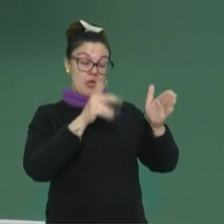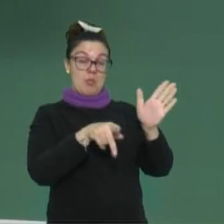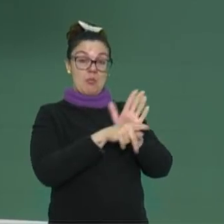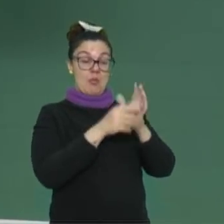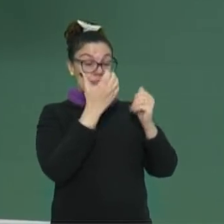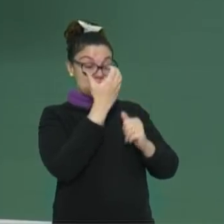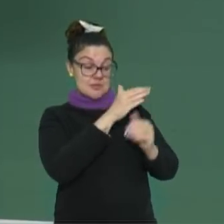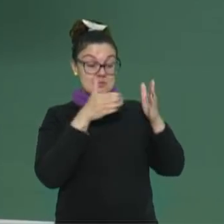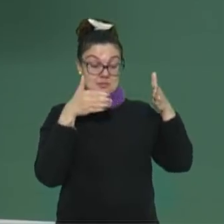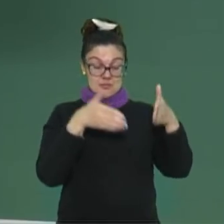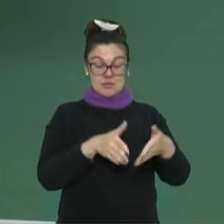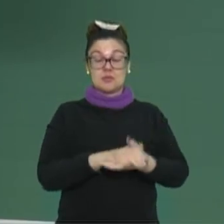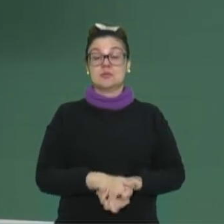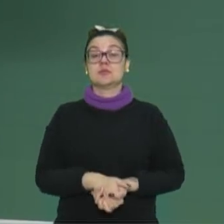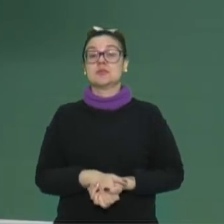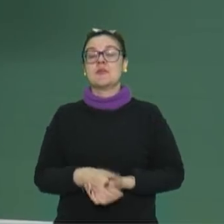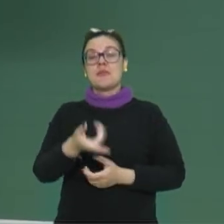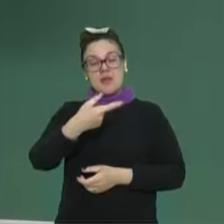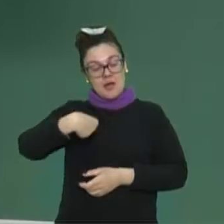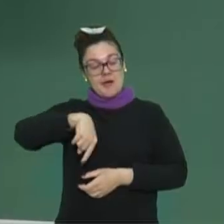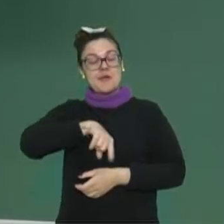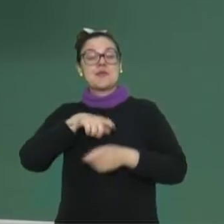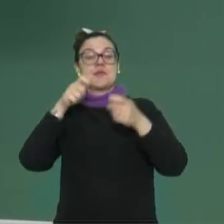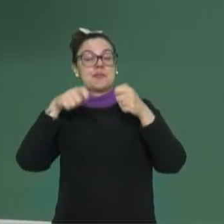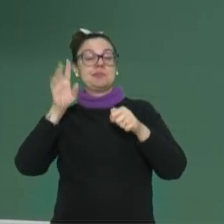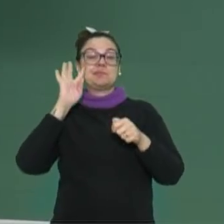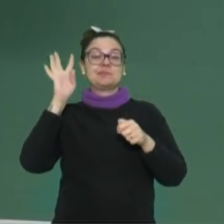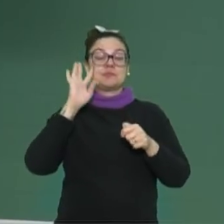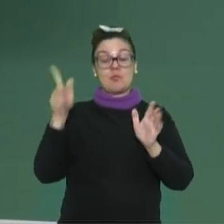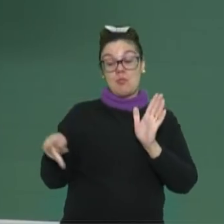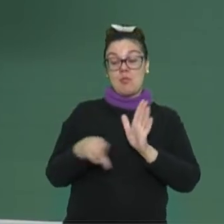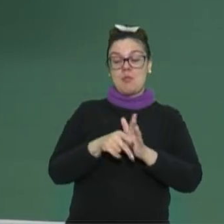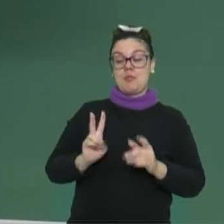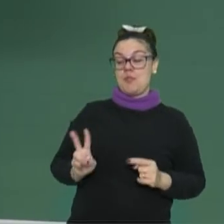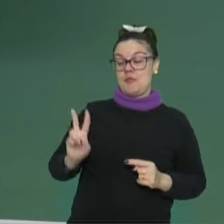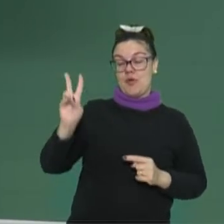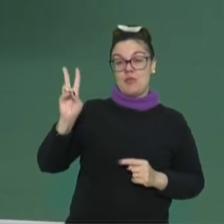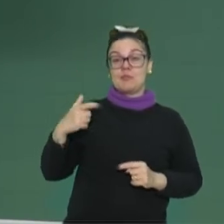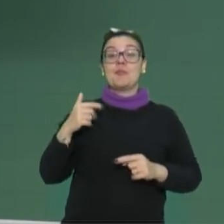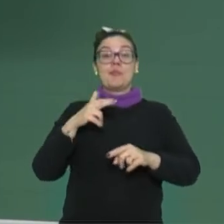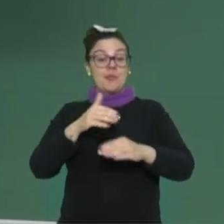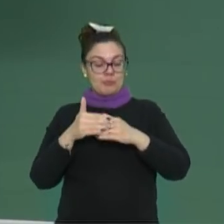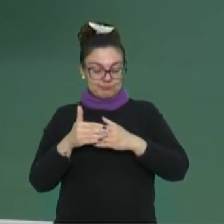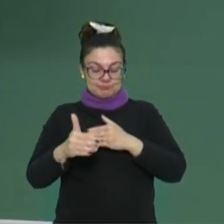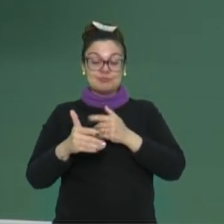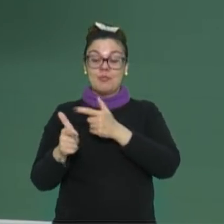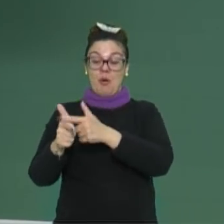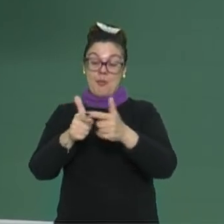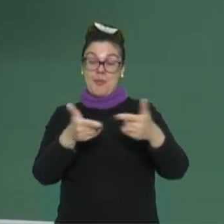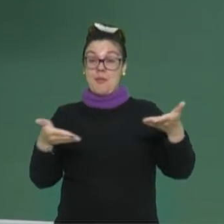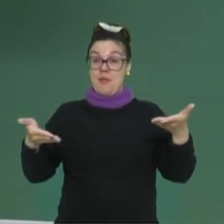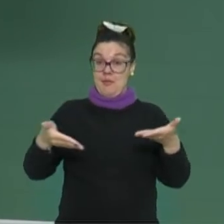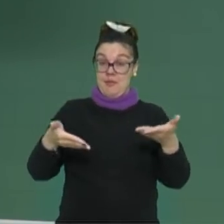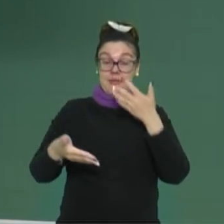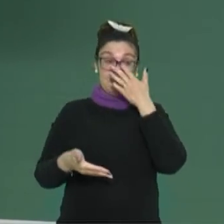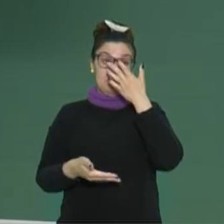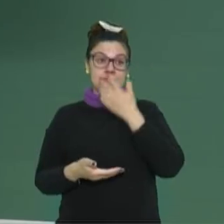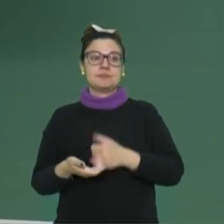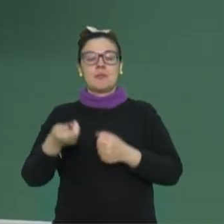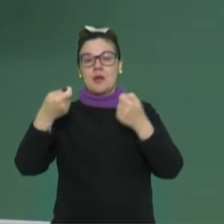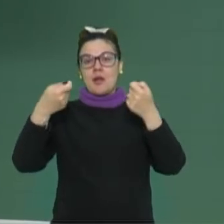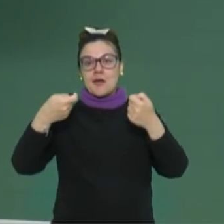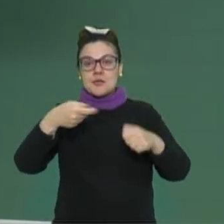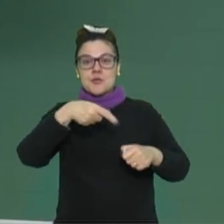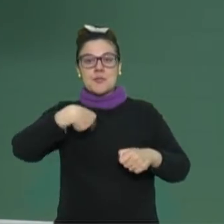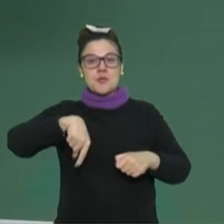Outra coisa, nós precisamos repensar esses valores a partir dos dilemas que nós vivemos no mundo atual. Nós precisamos,